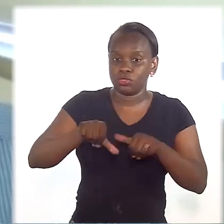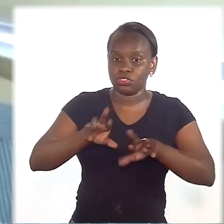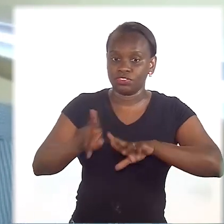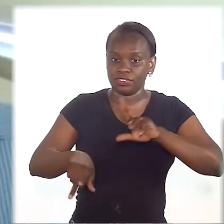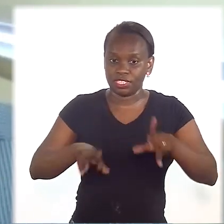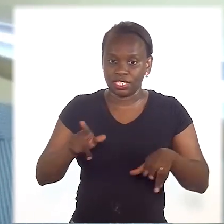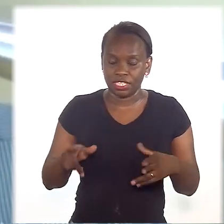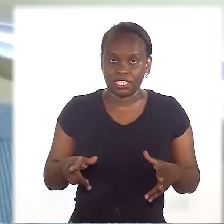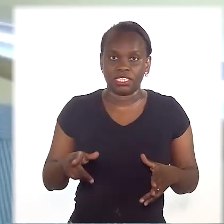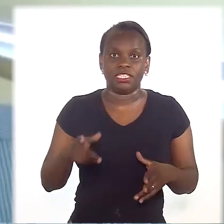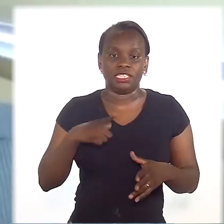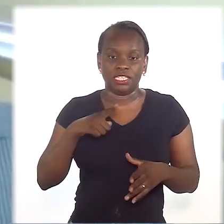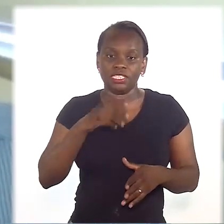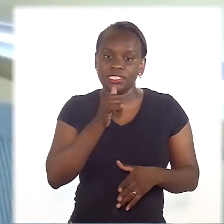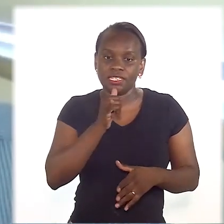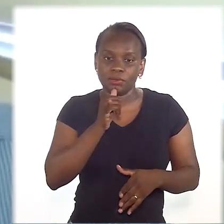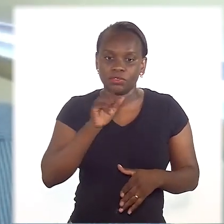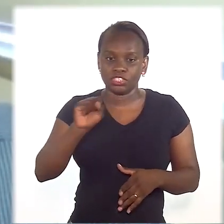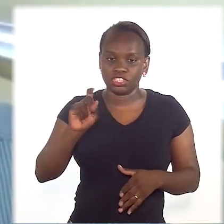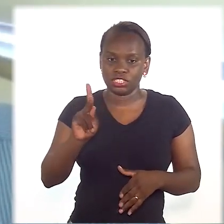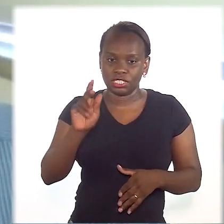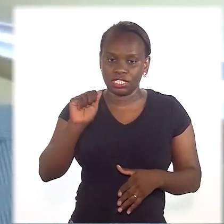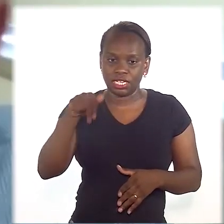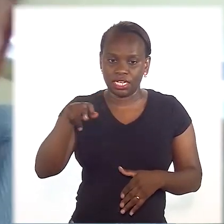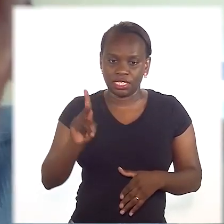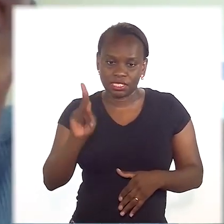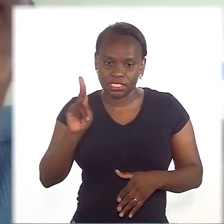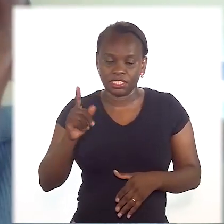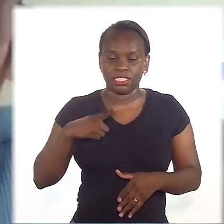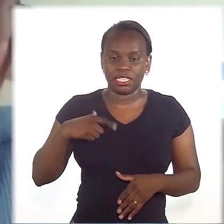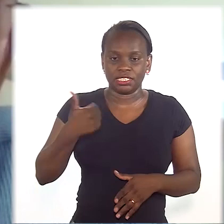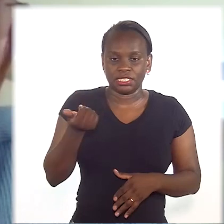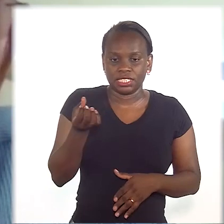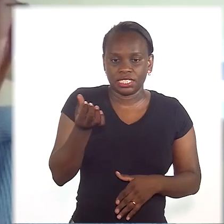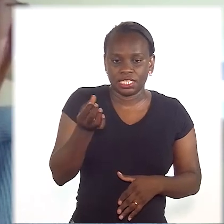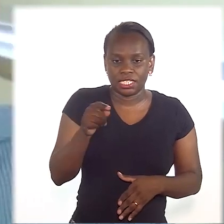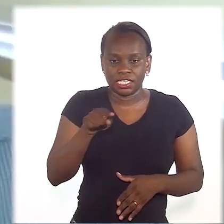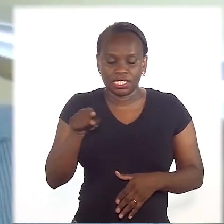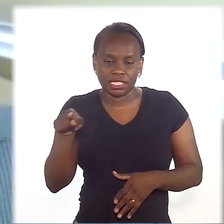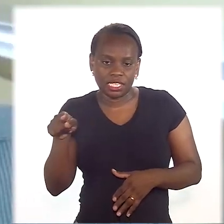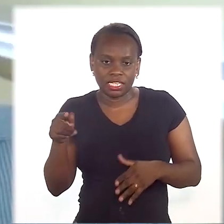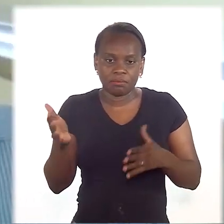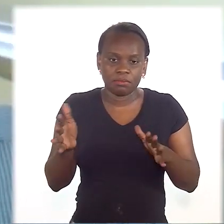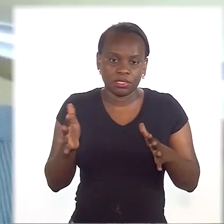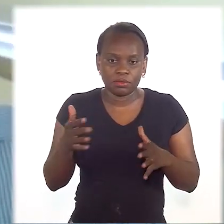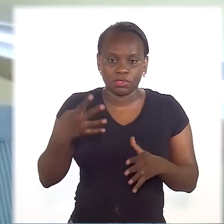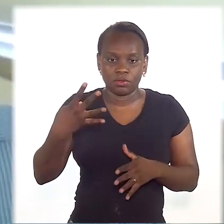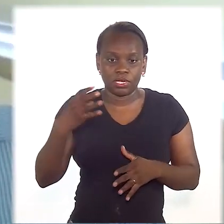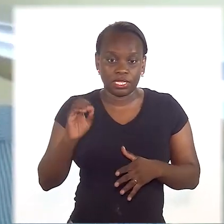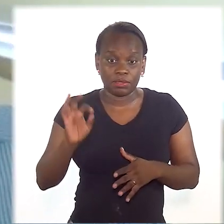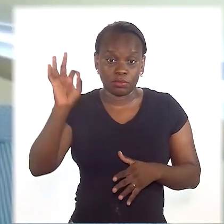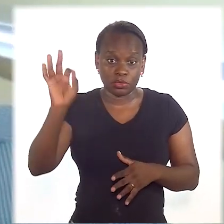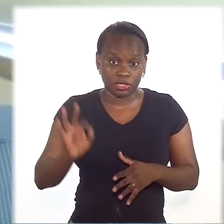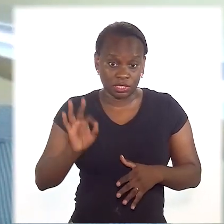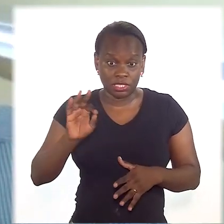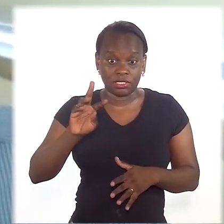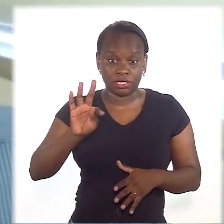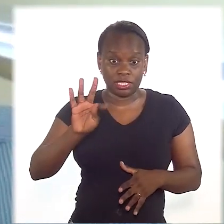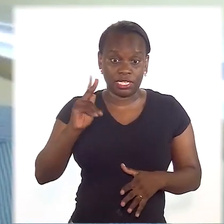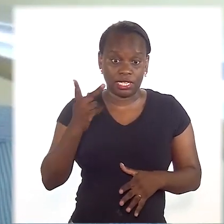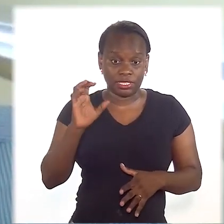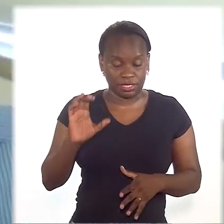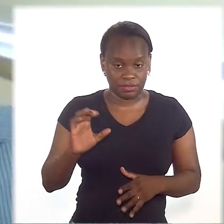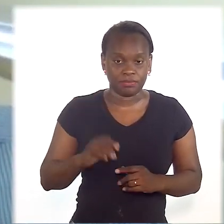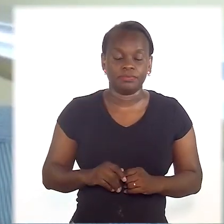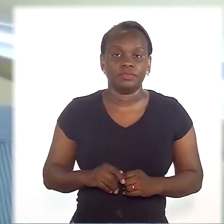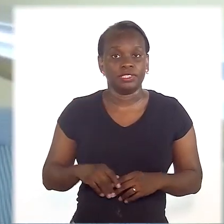algumas variedades, por exemplo, como o skunk, que tem de 16 até chegando a 40%